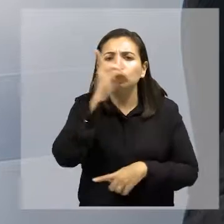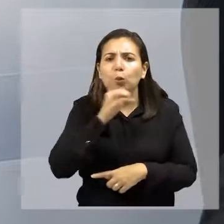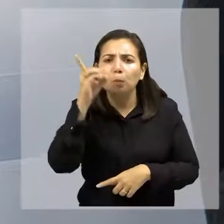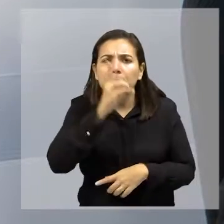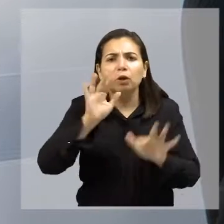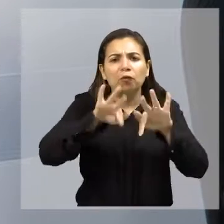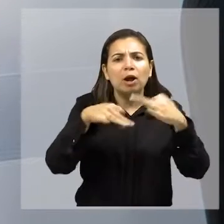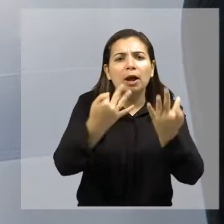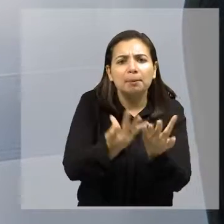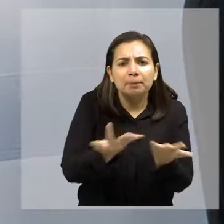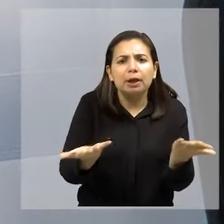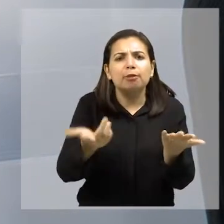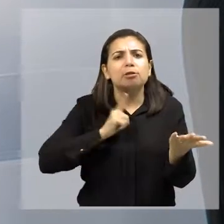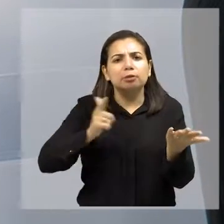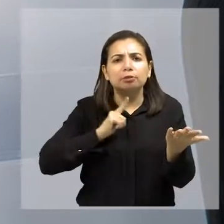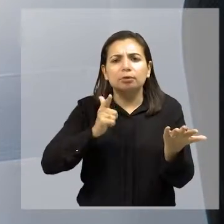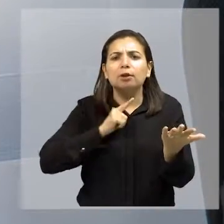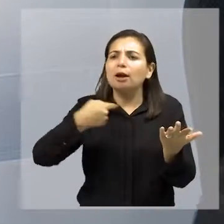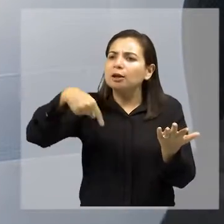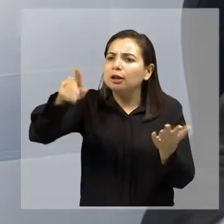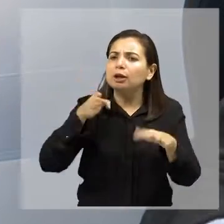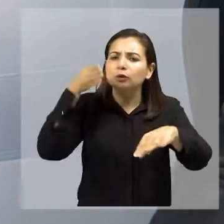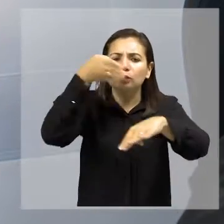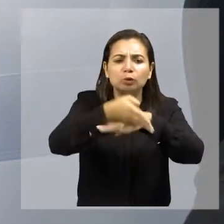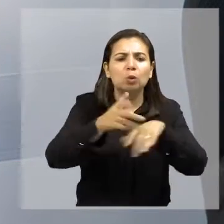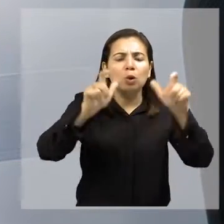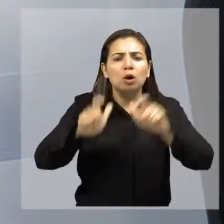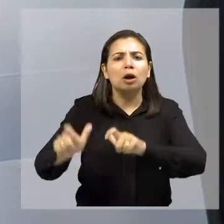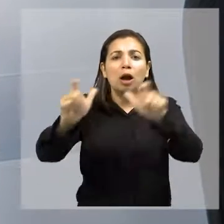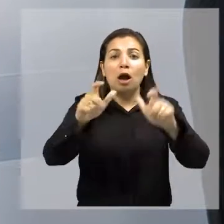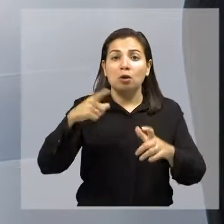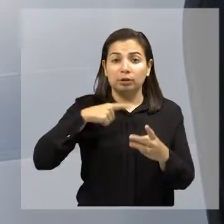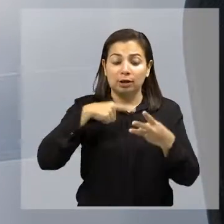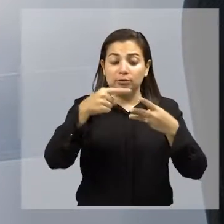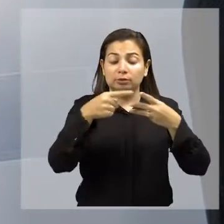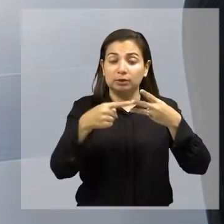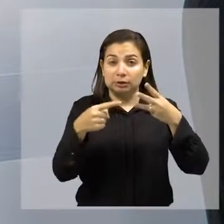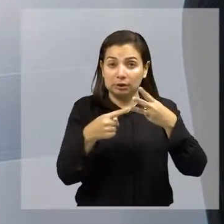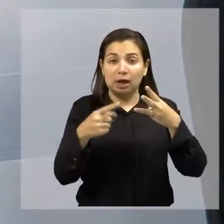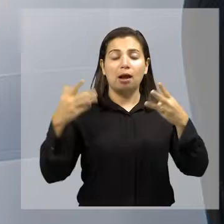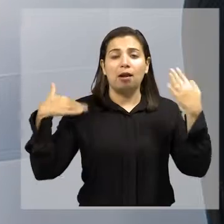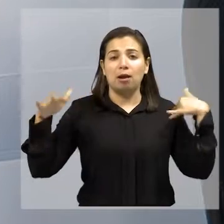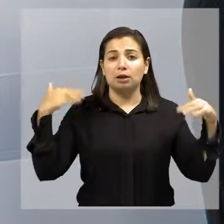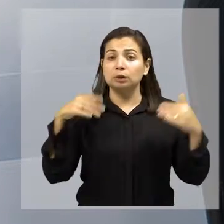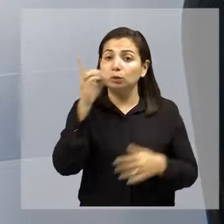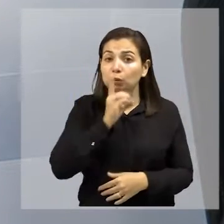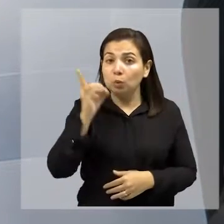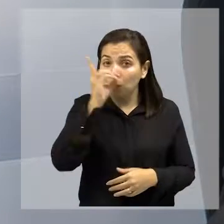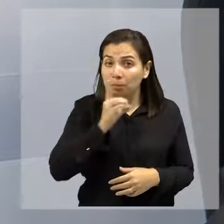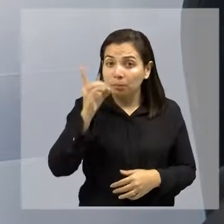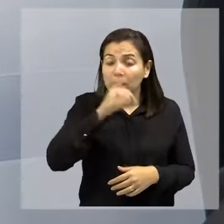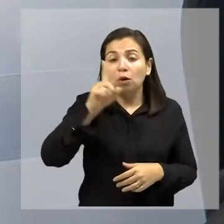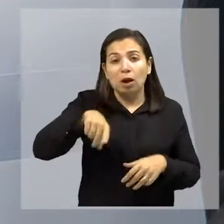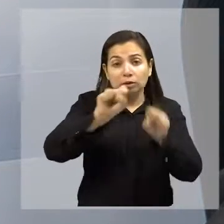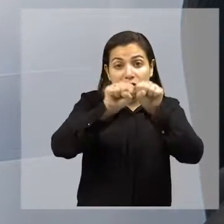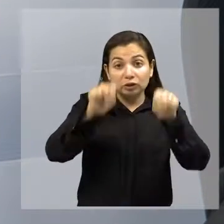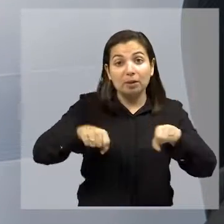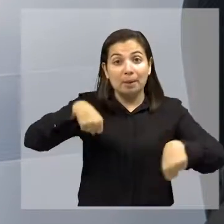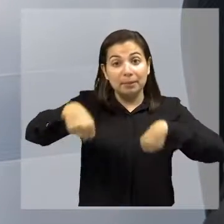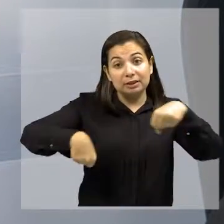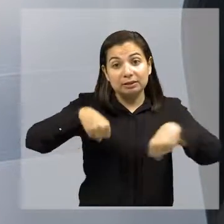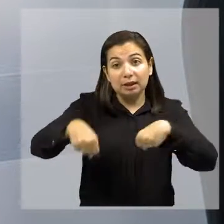As famílias ocupando as ruas da cidade. Existem 3 pontos da ciclofaixa de lazer aos domingos. O sistema de